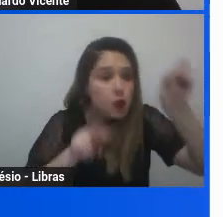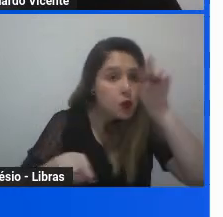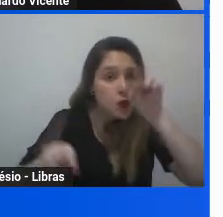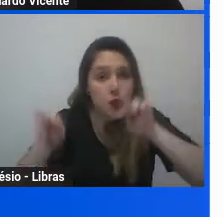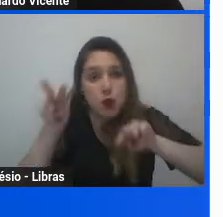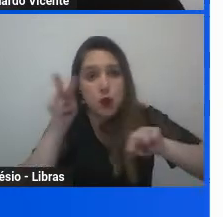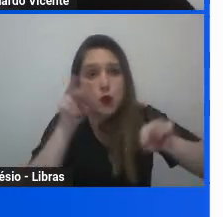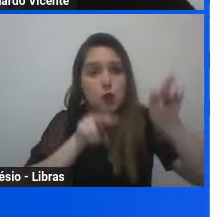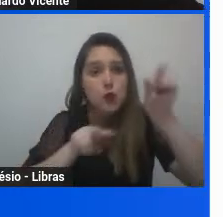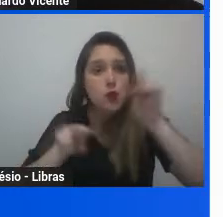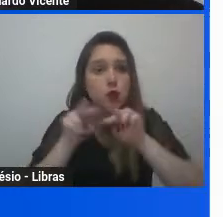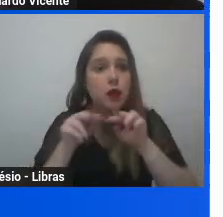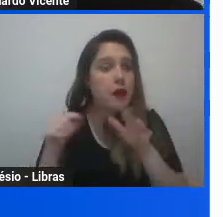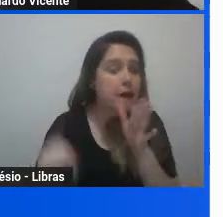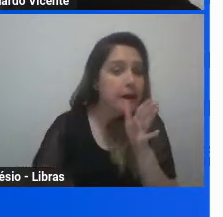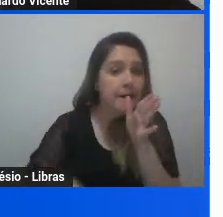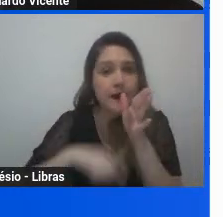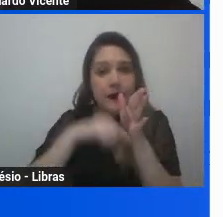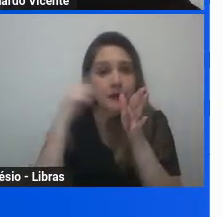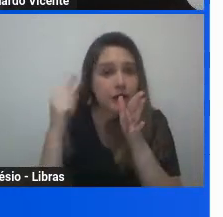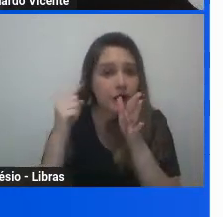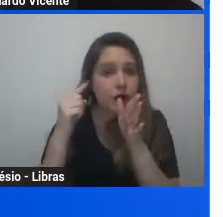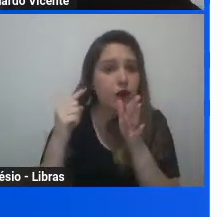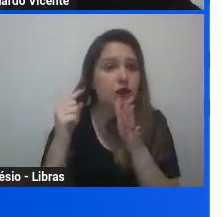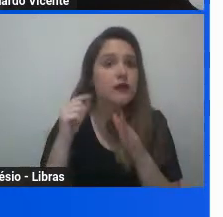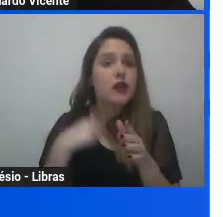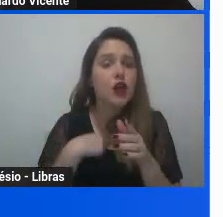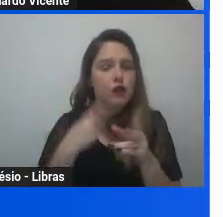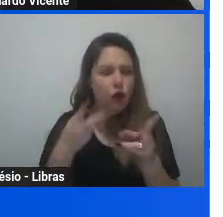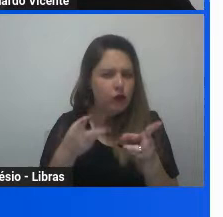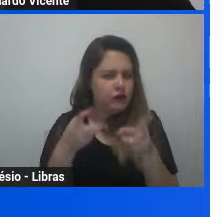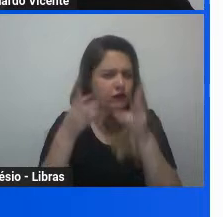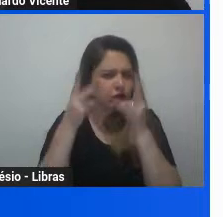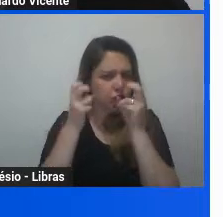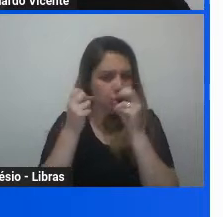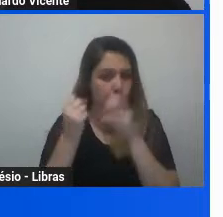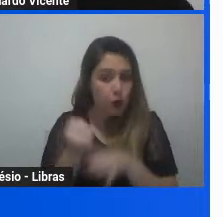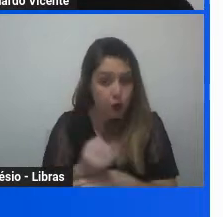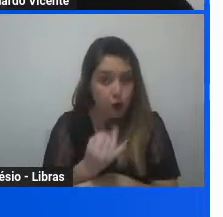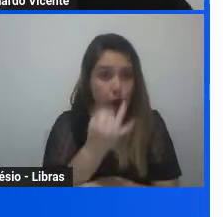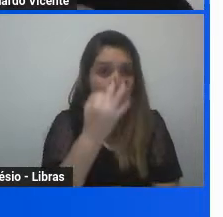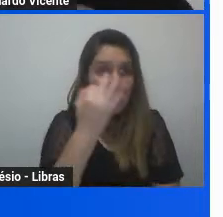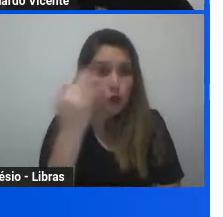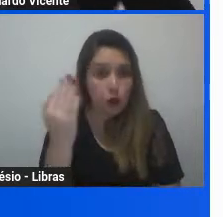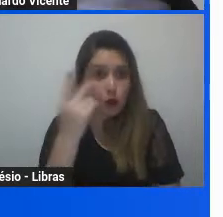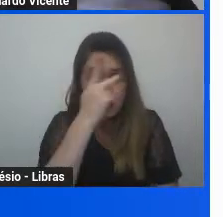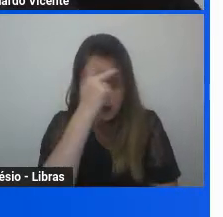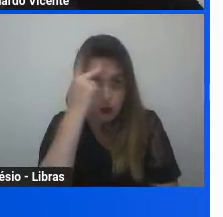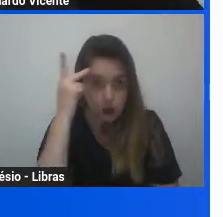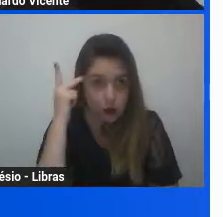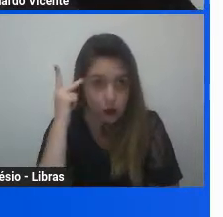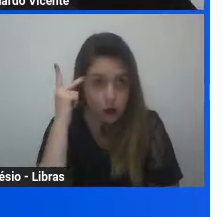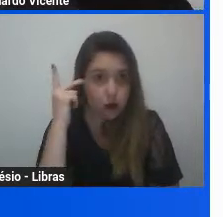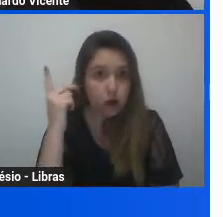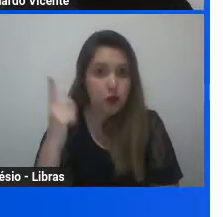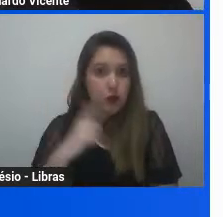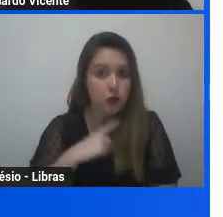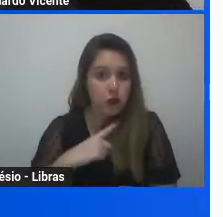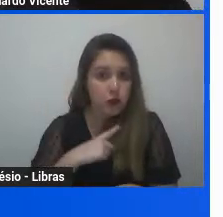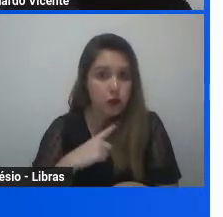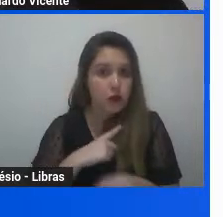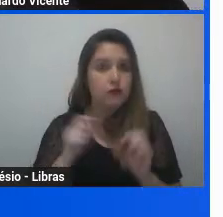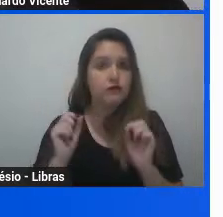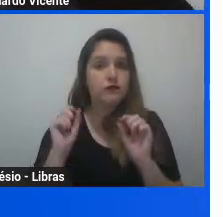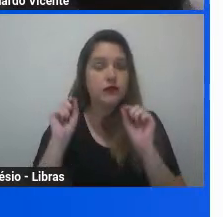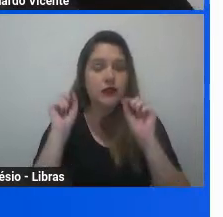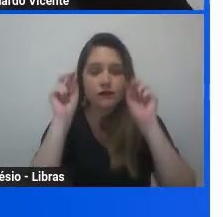A primeira coisa que eu vou observar, quantidade de pessoas, se for na rua, quantidade de veículos, se houve uma colisão,